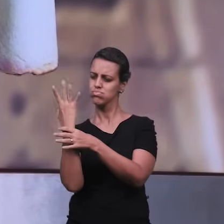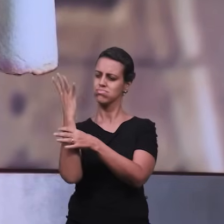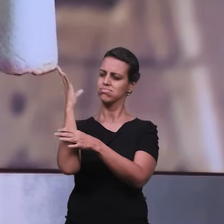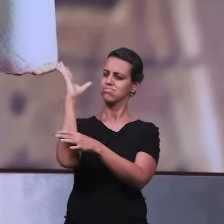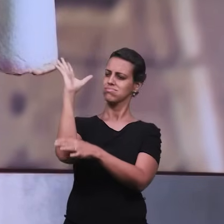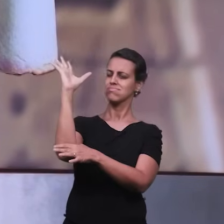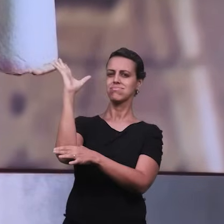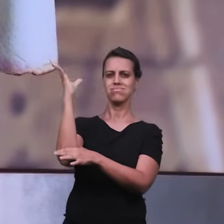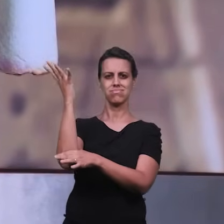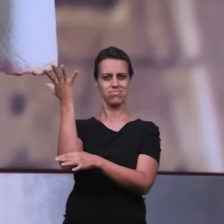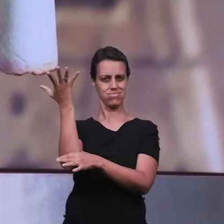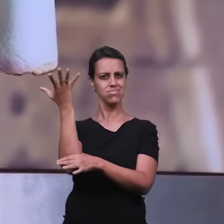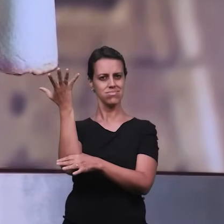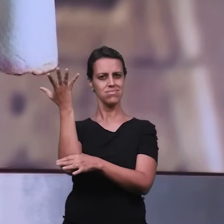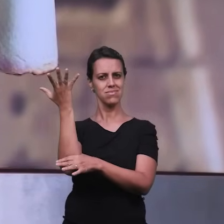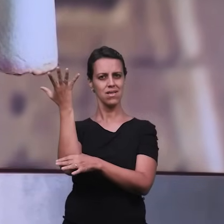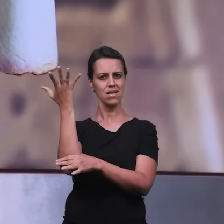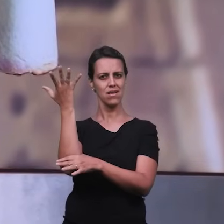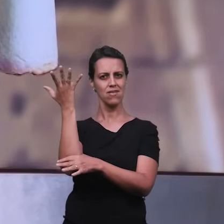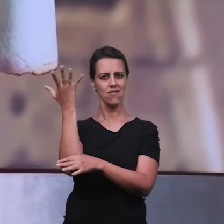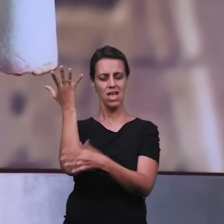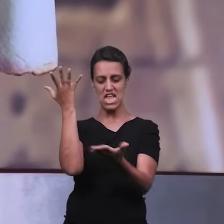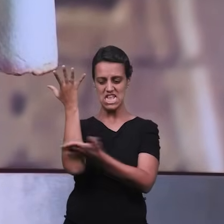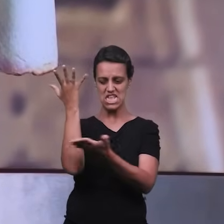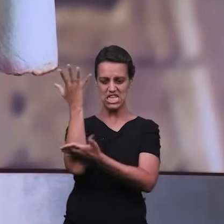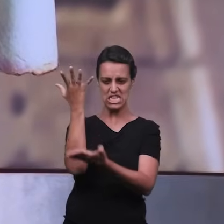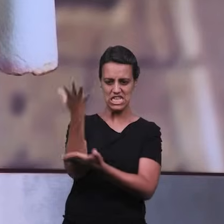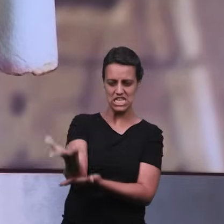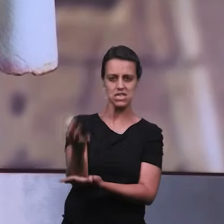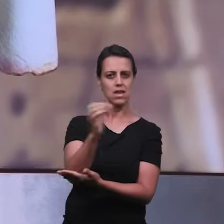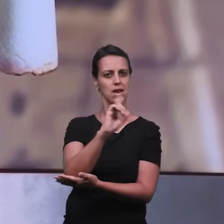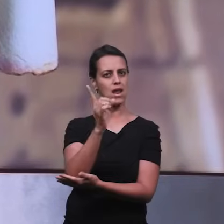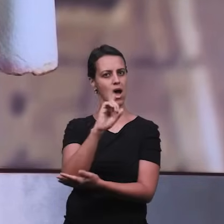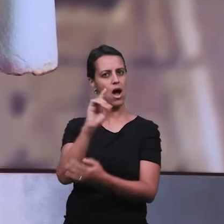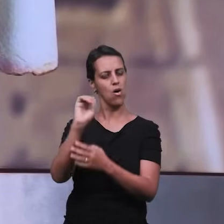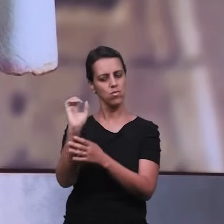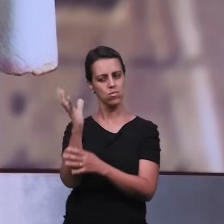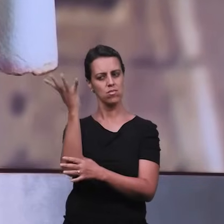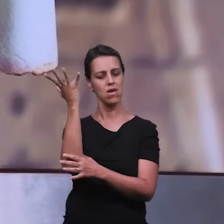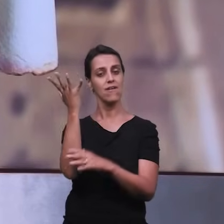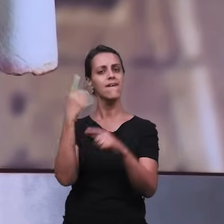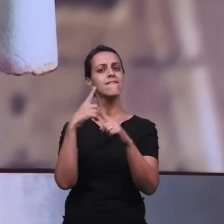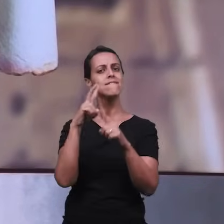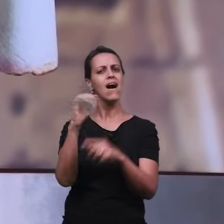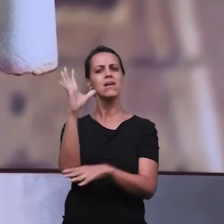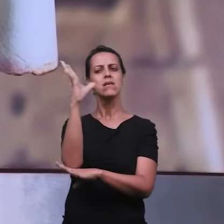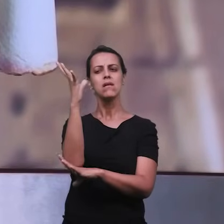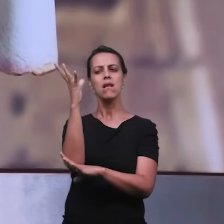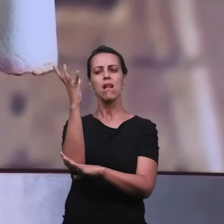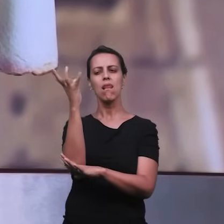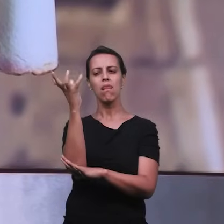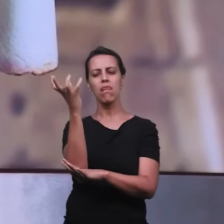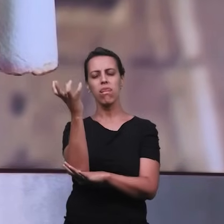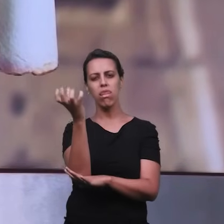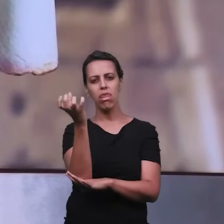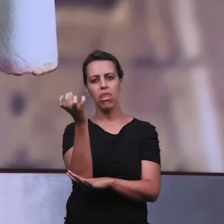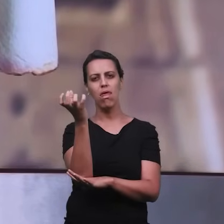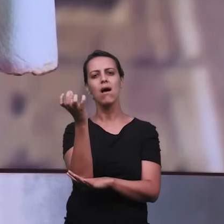que ela chegou a secar. Isso aconteceu no ano 70 depois de Cristo, mas brotou em